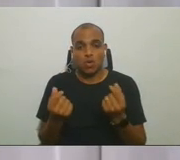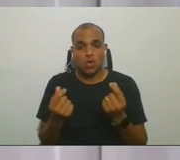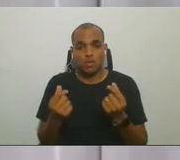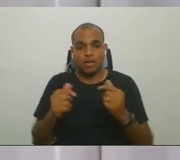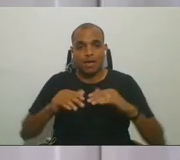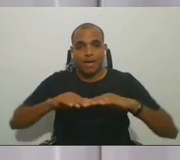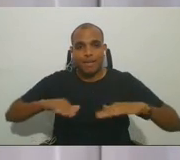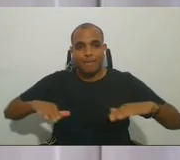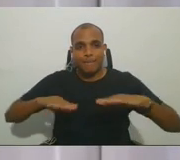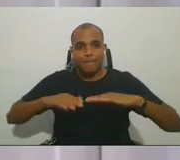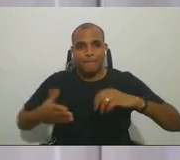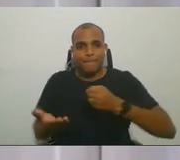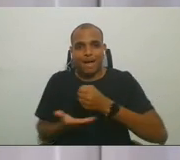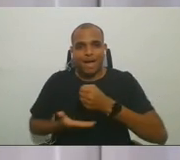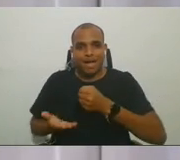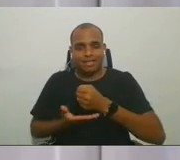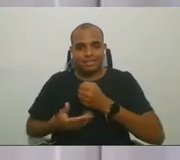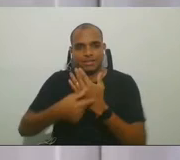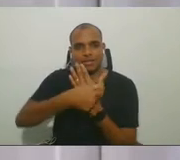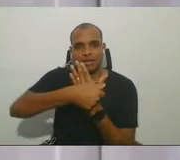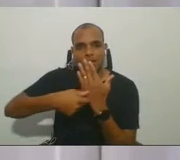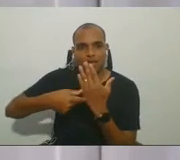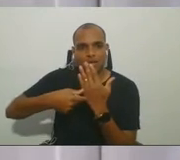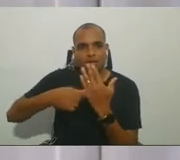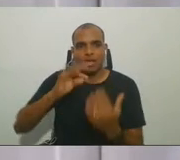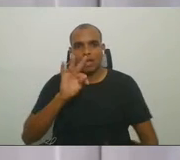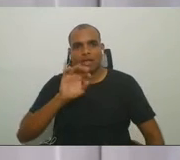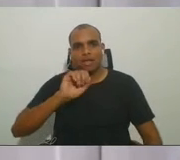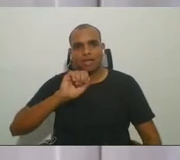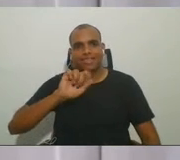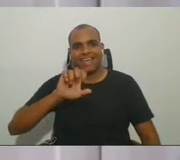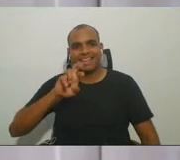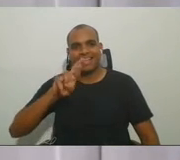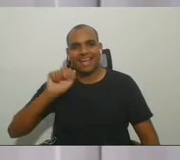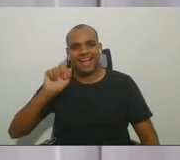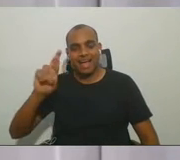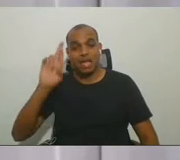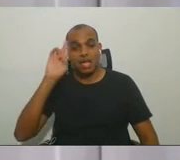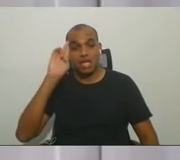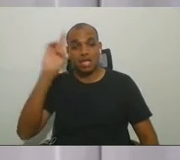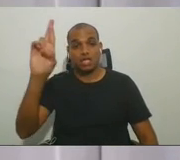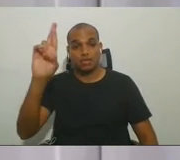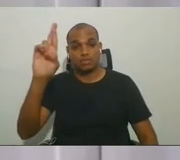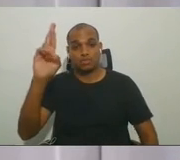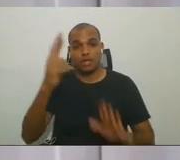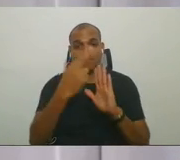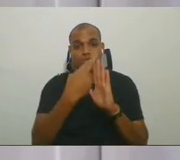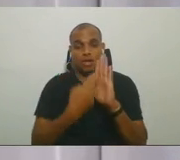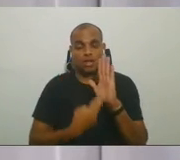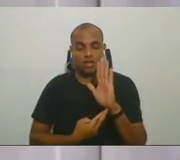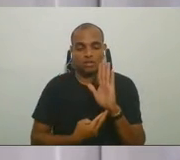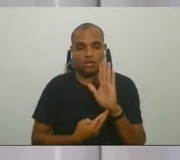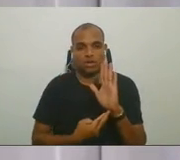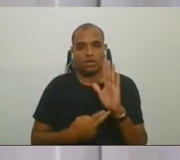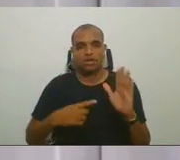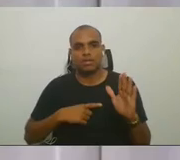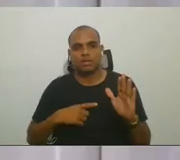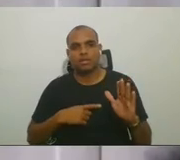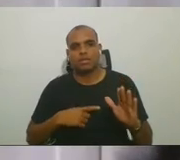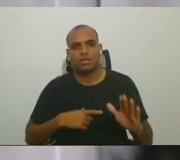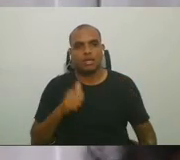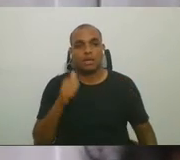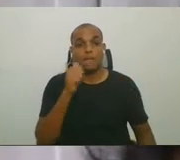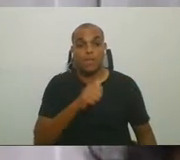sustenta Lehar, que é um dos responsáveis pelo relatório. E se sinaliza, aspas, as mulheres são